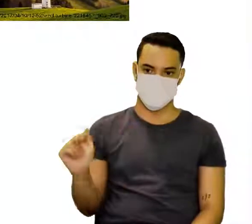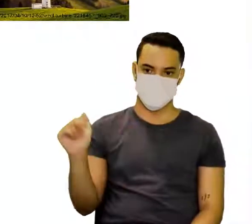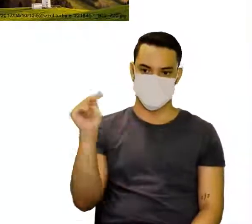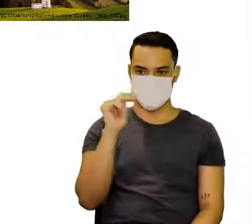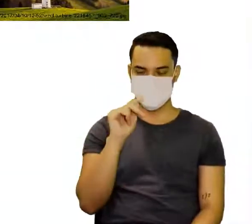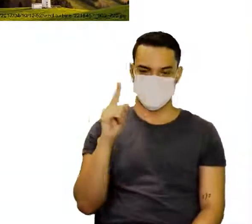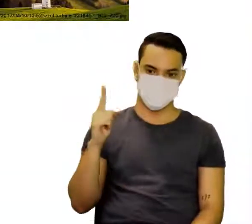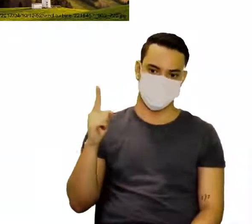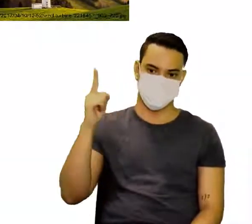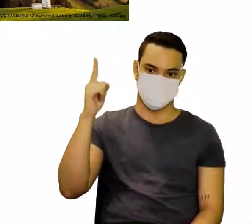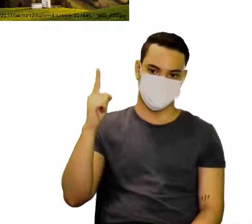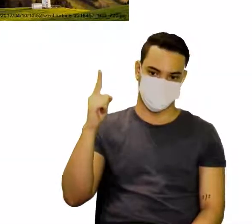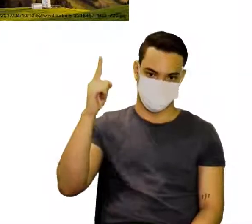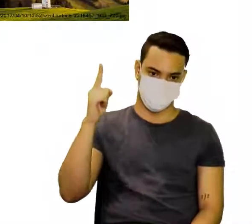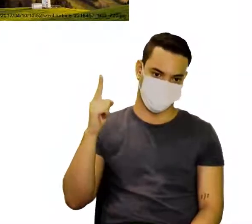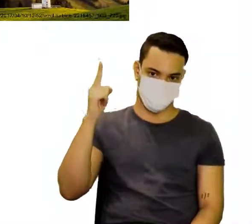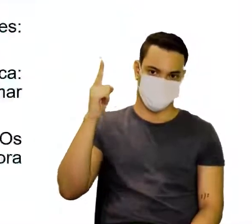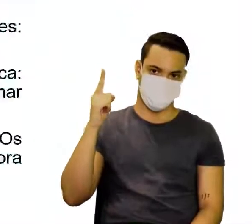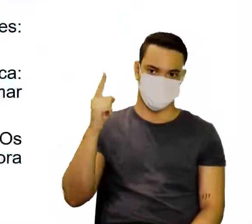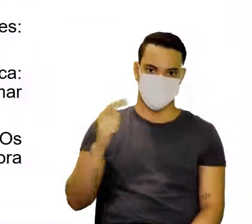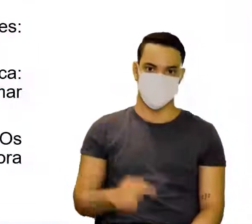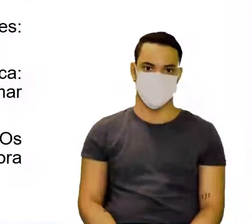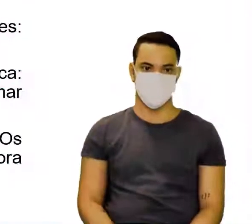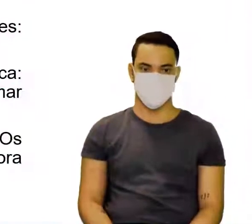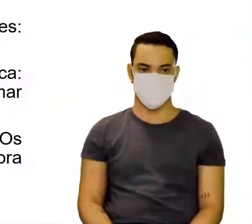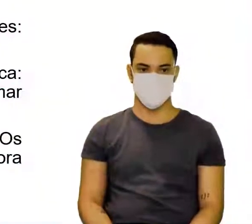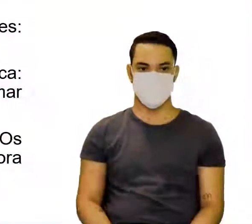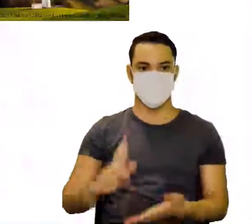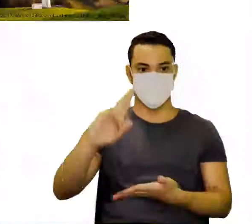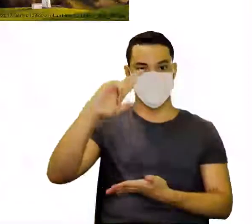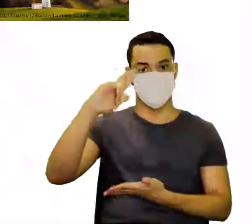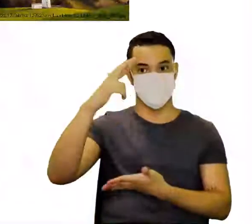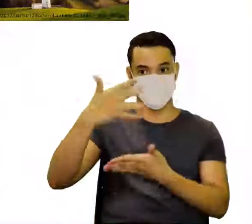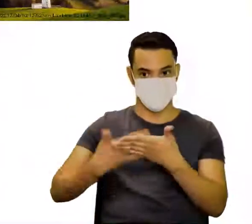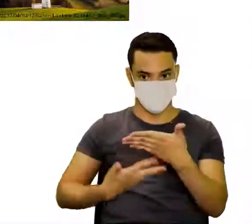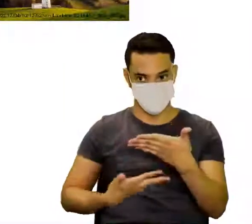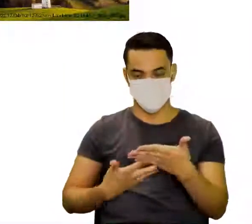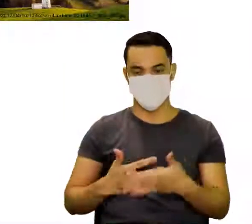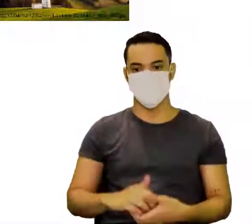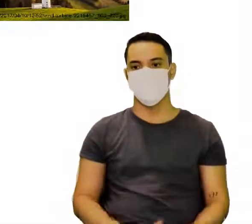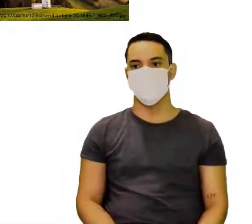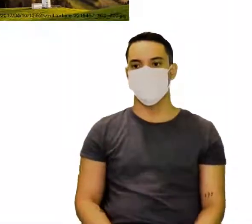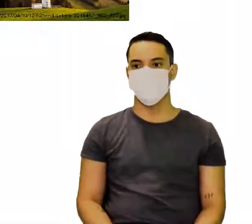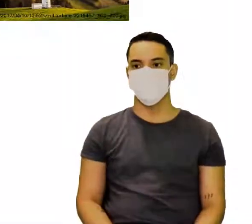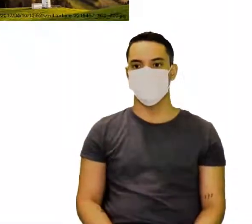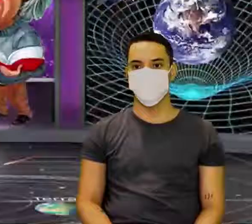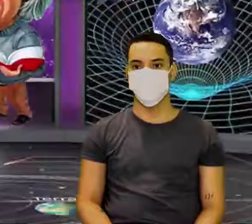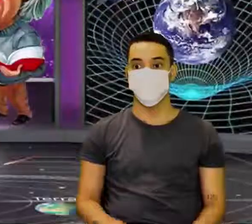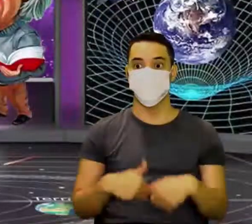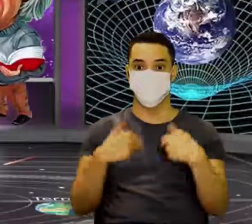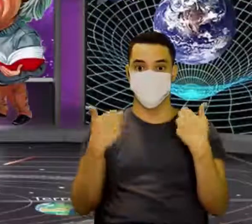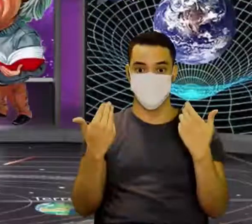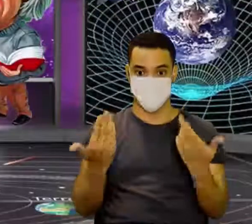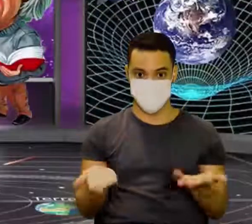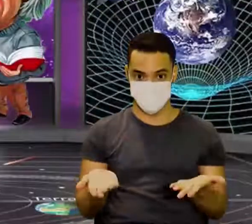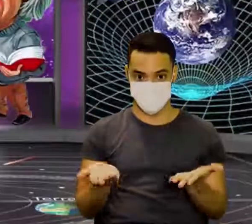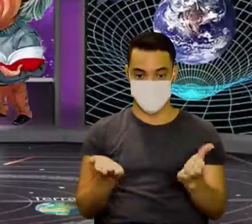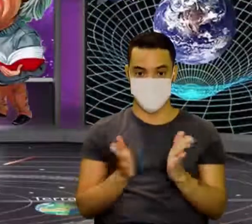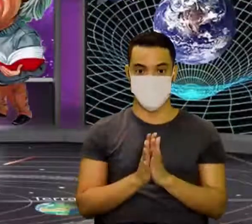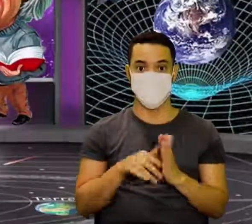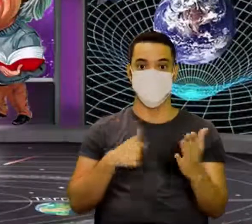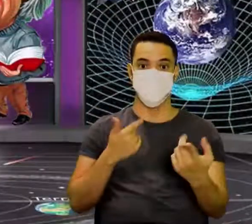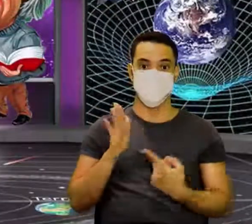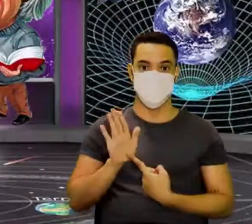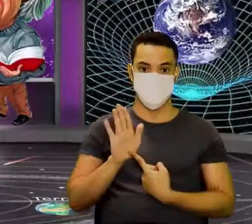são aerogeradores, ok? Aqui são nossas referências. Galerinha, olha só, eu vou mostrar